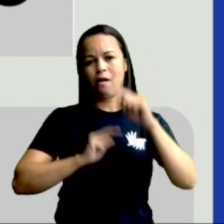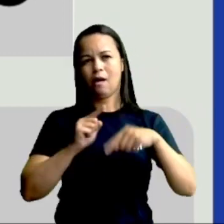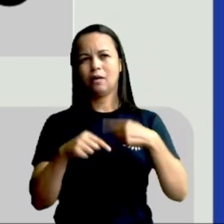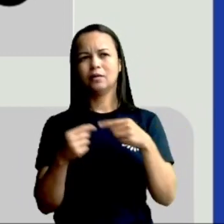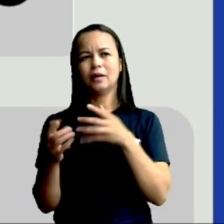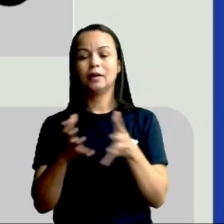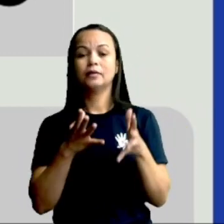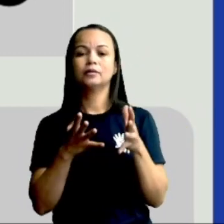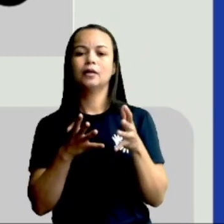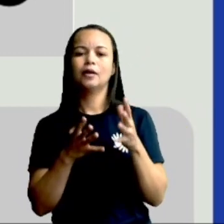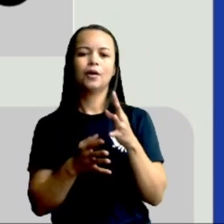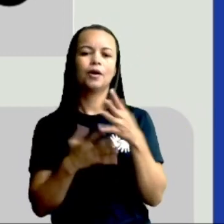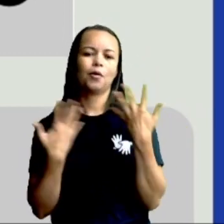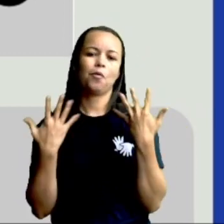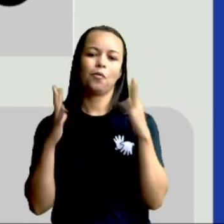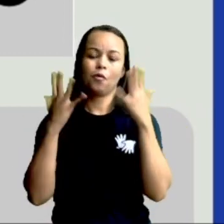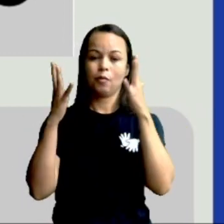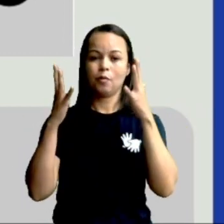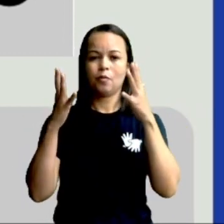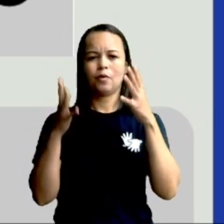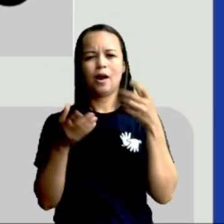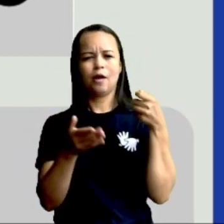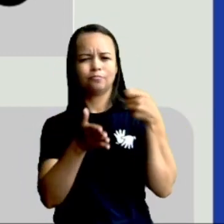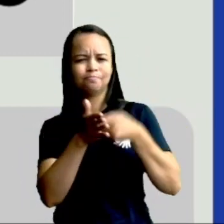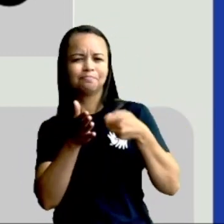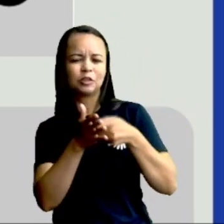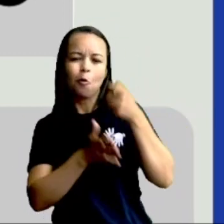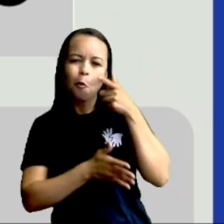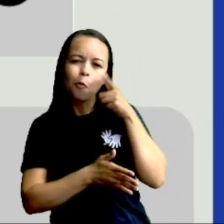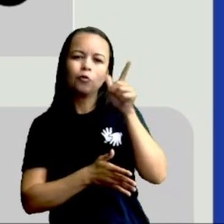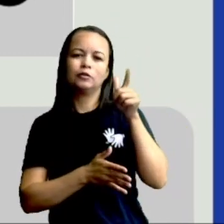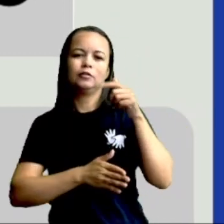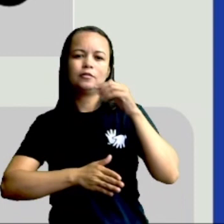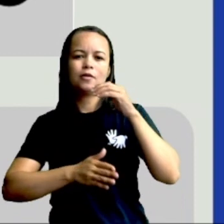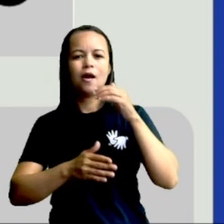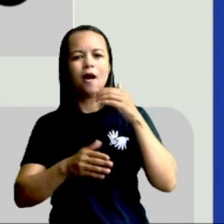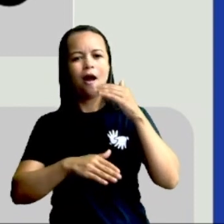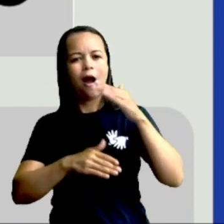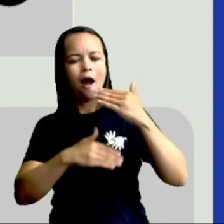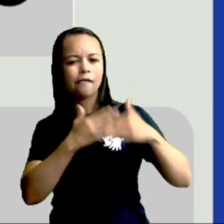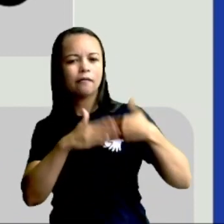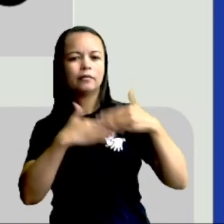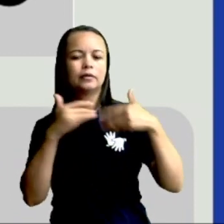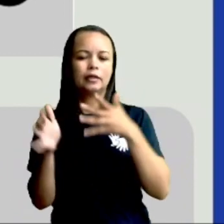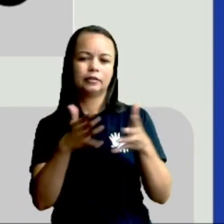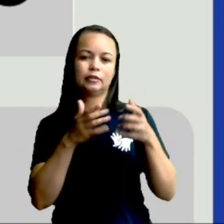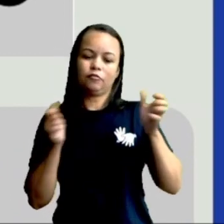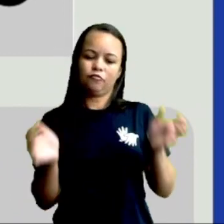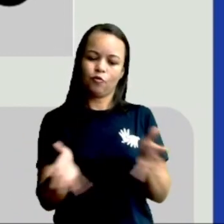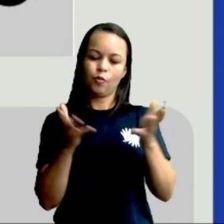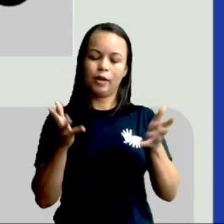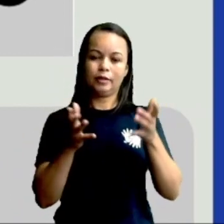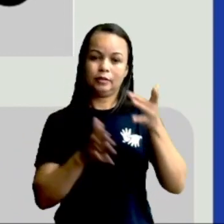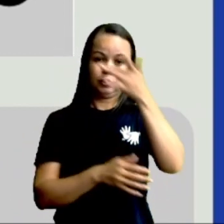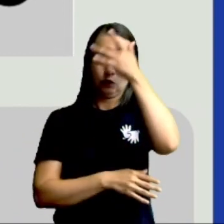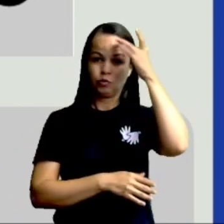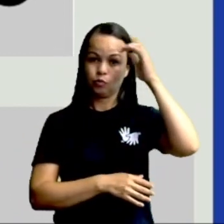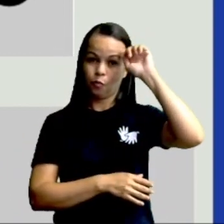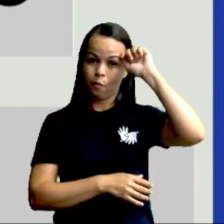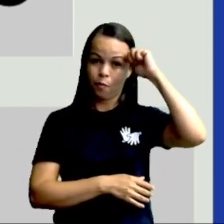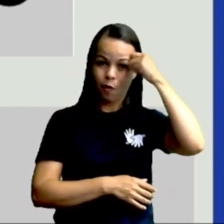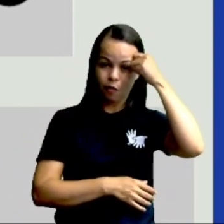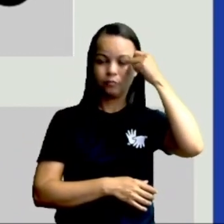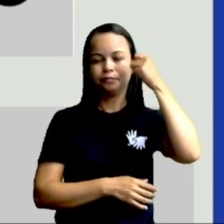a gente comemorar as conquistas, a herança, as influências do povo negro, do povo